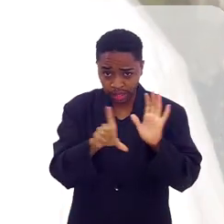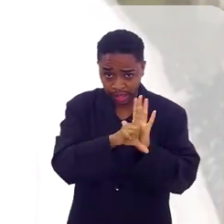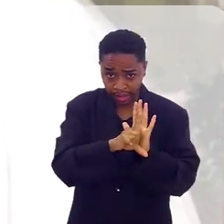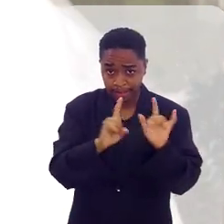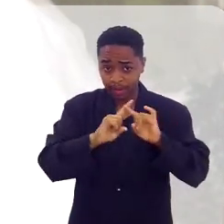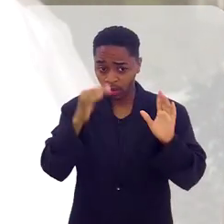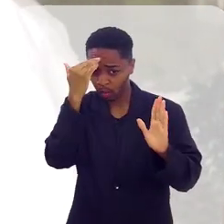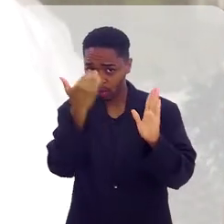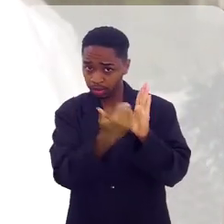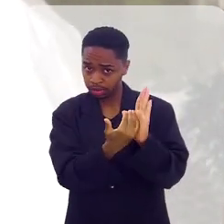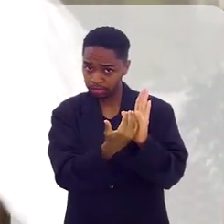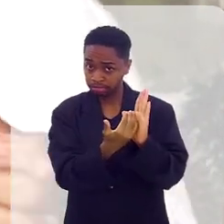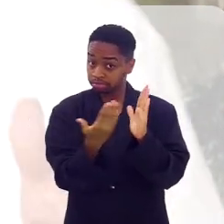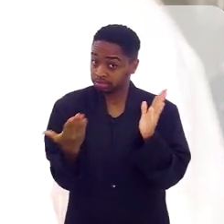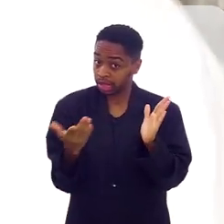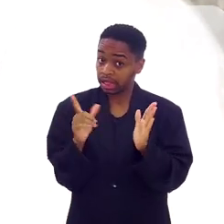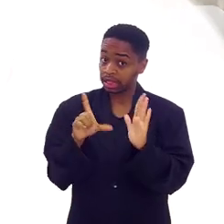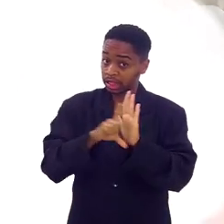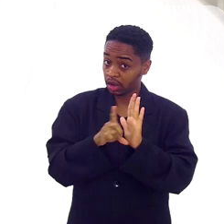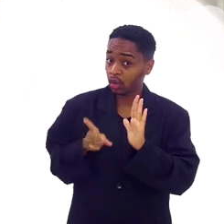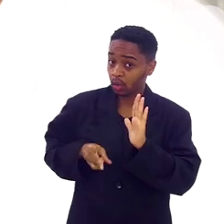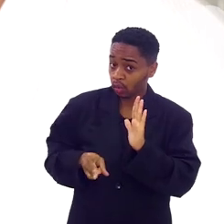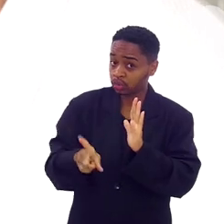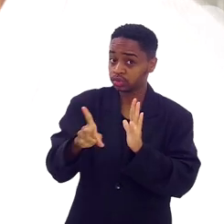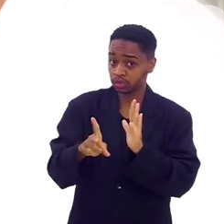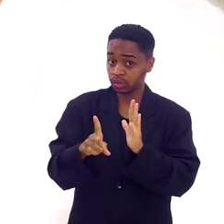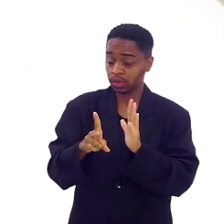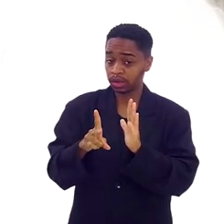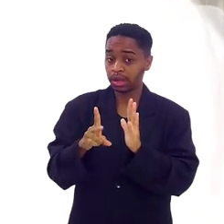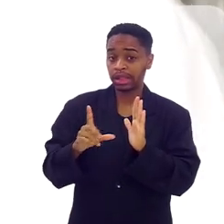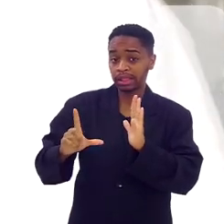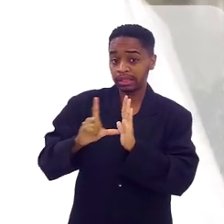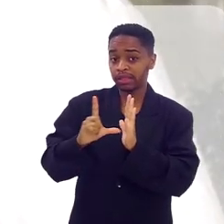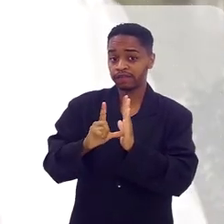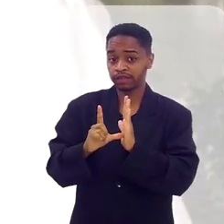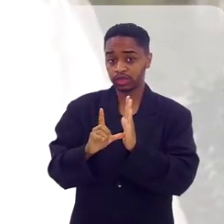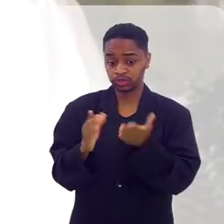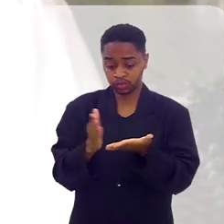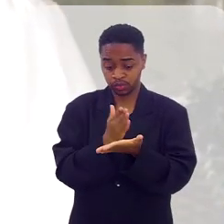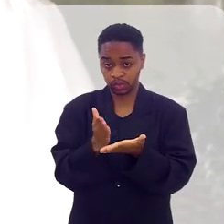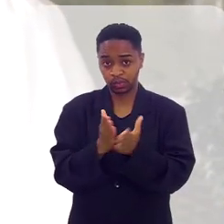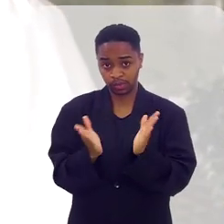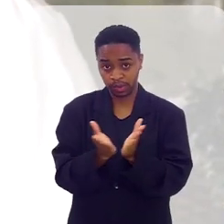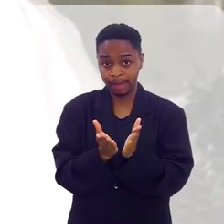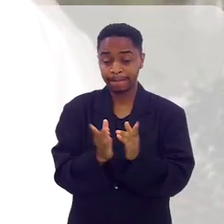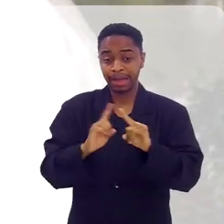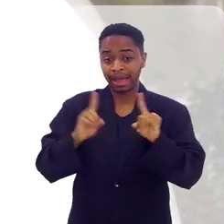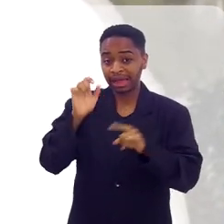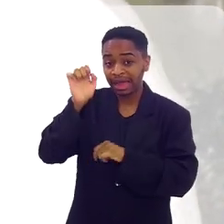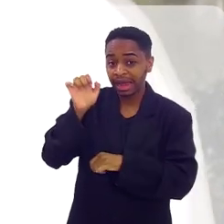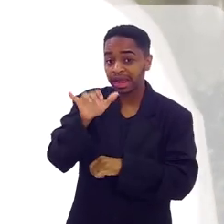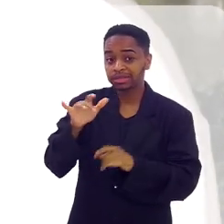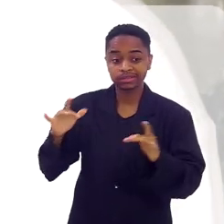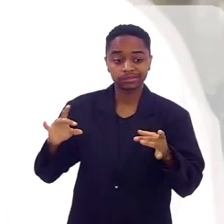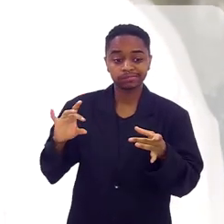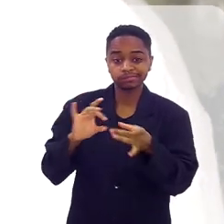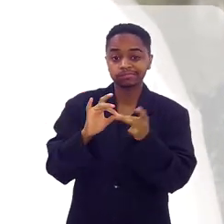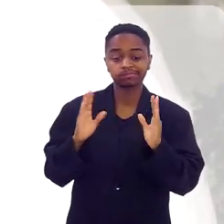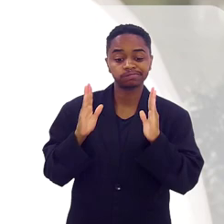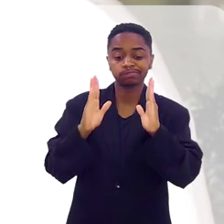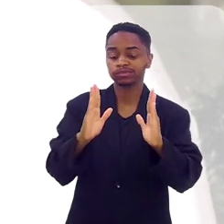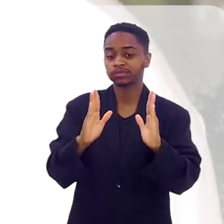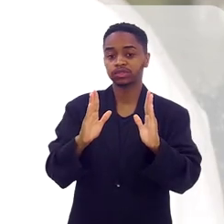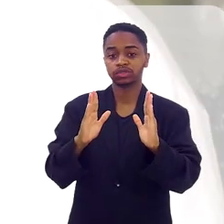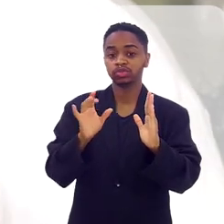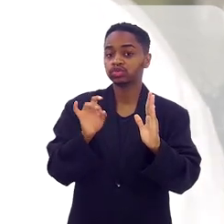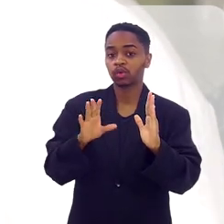mas veio cumpri-la. Então a lei continua valendo em Levítico e a graça é uma coisa temporal. Mas é que ele não entendeu foi o